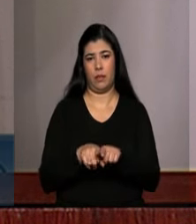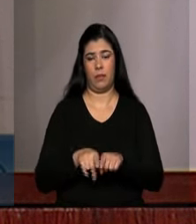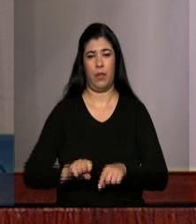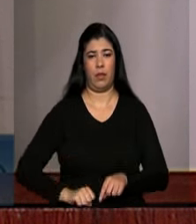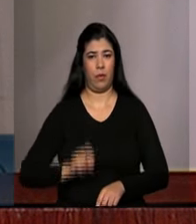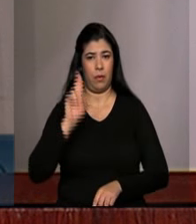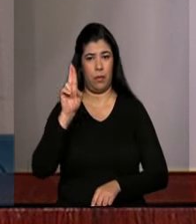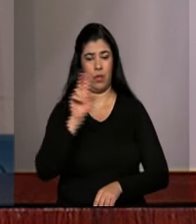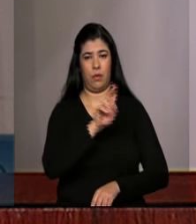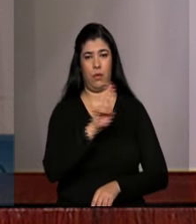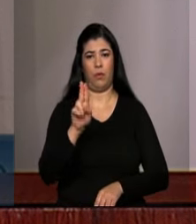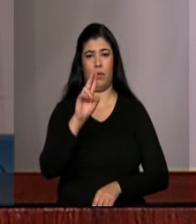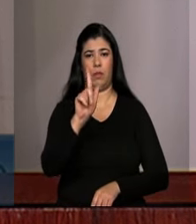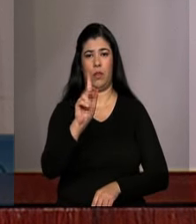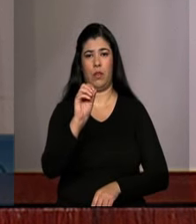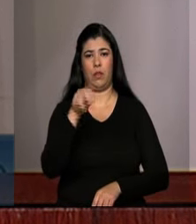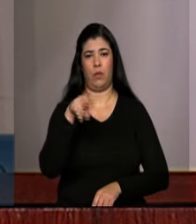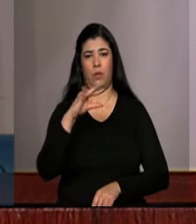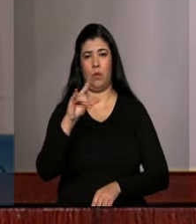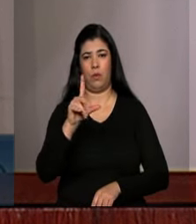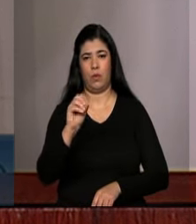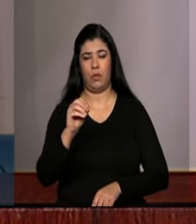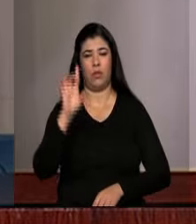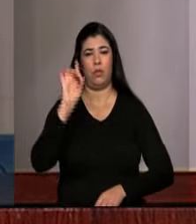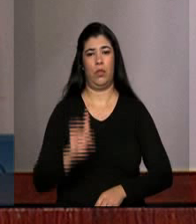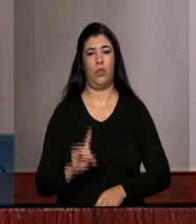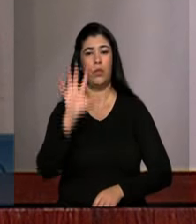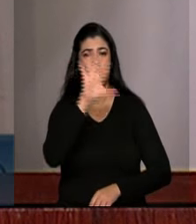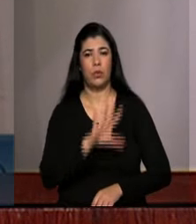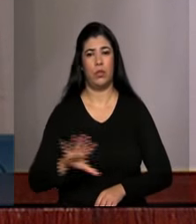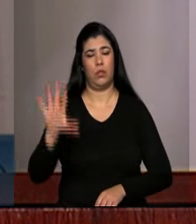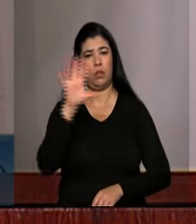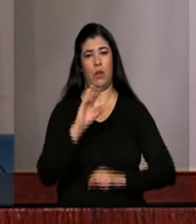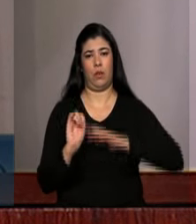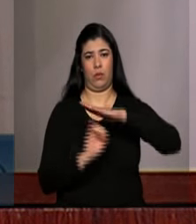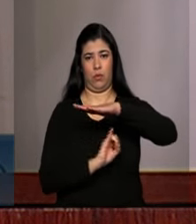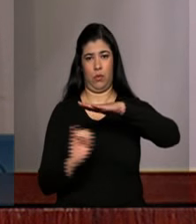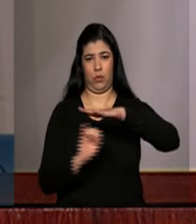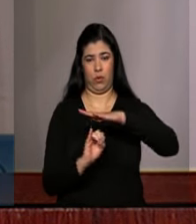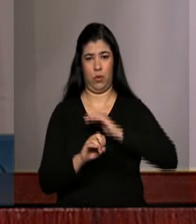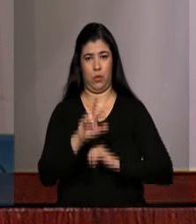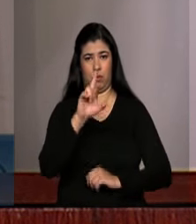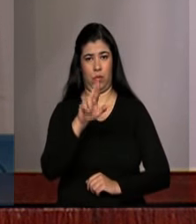embaixador Gonçalo Mourão, diretor-geral do Instituto Rio Branco,